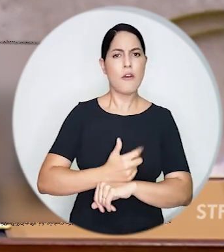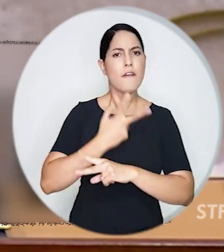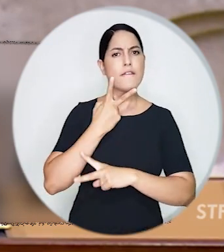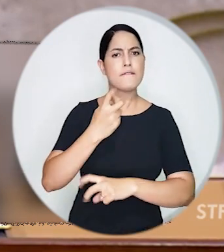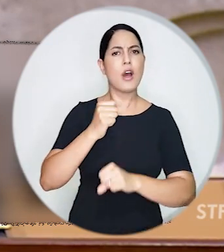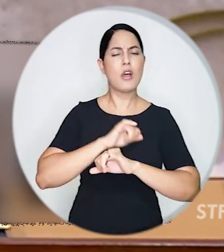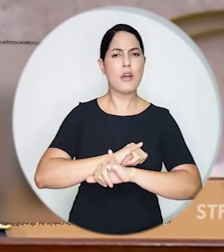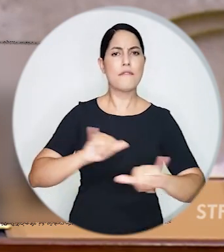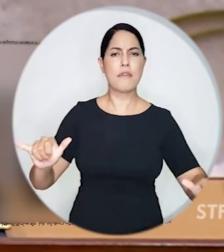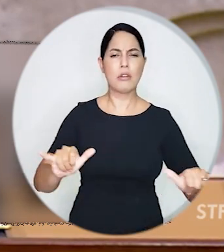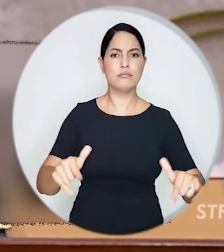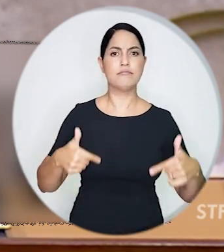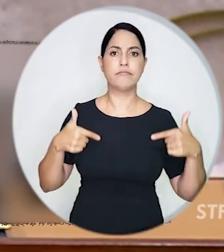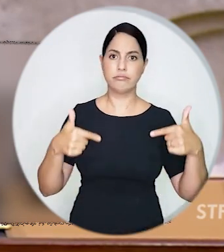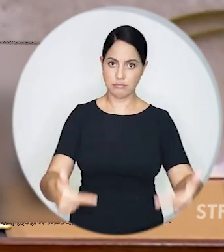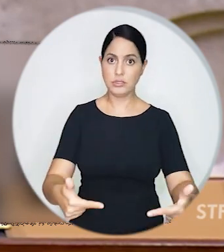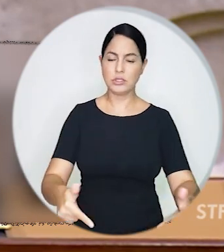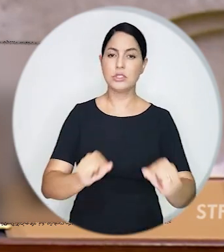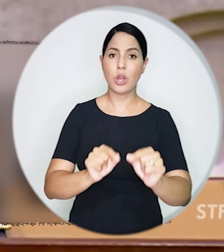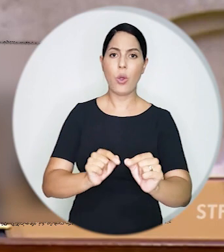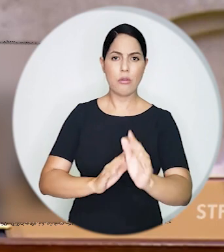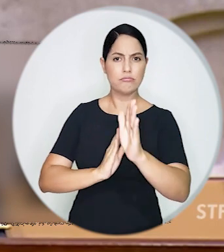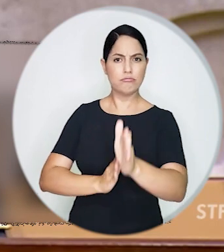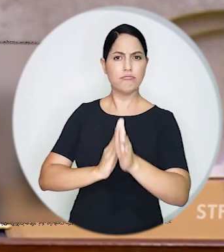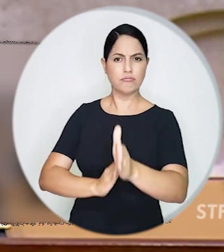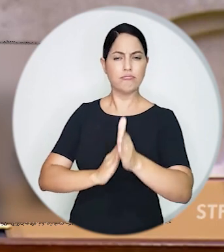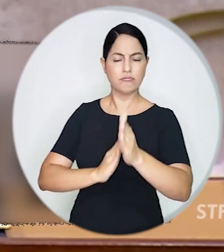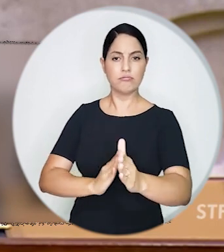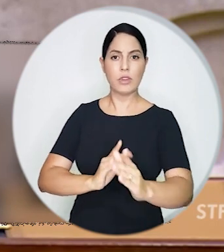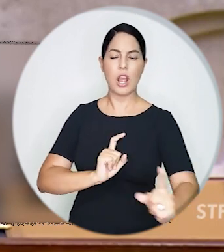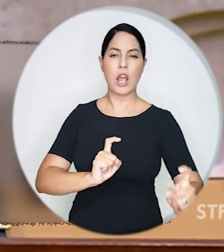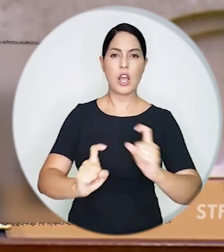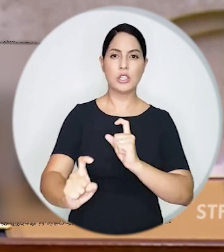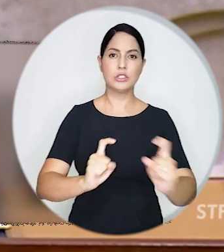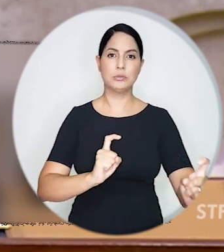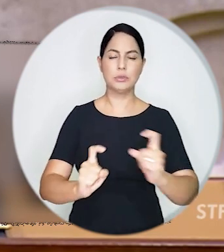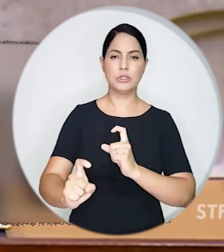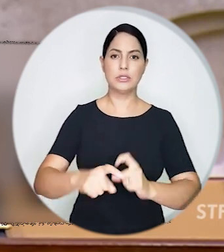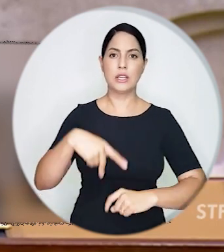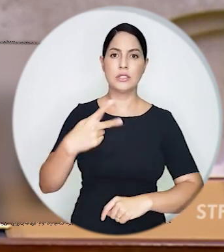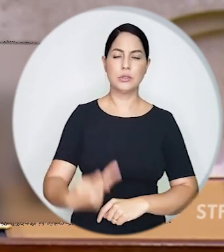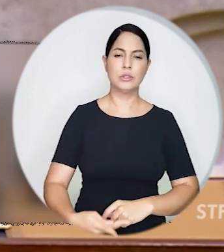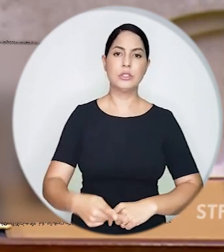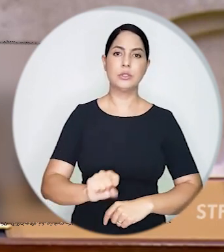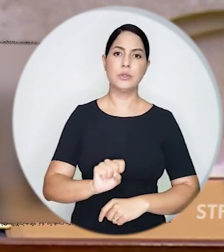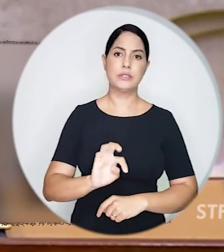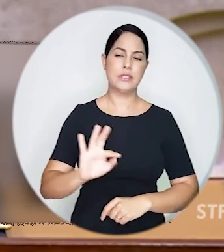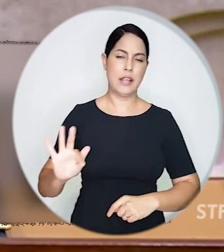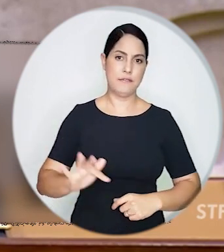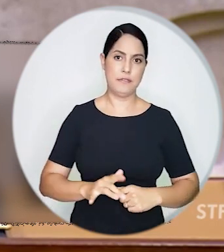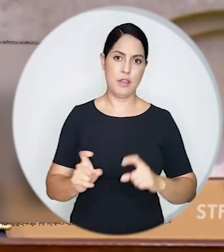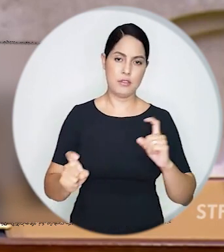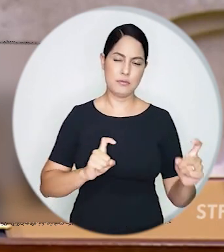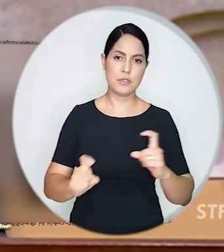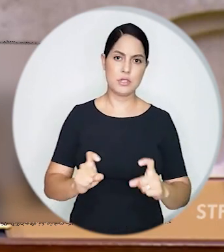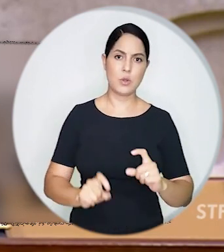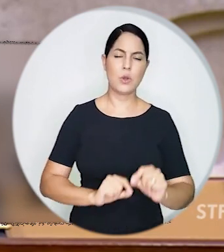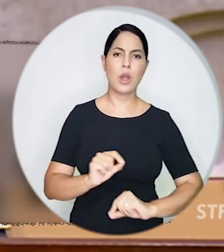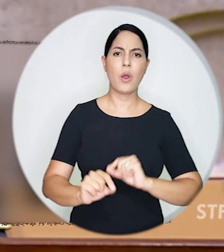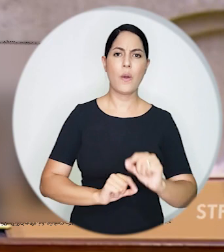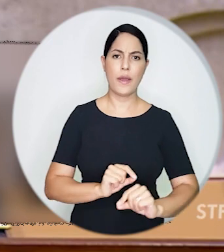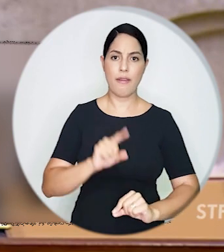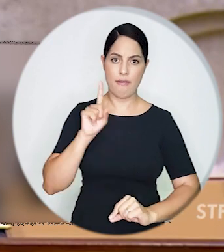reforço, o que erigi como norte da atual administração desta Casa: